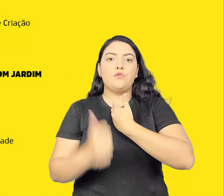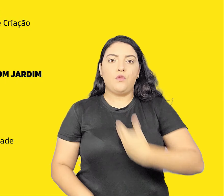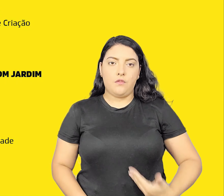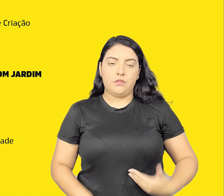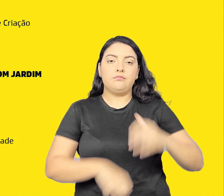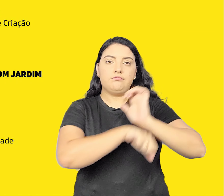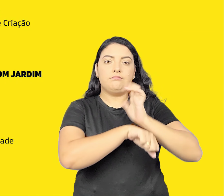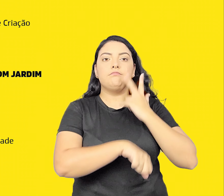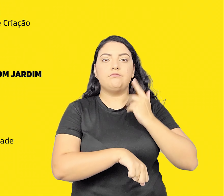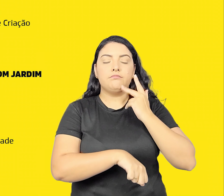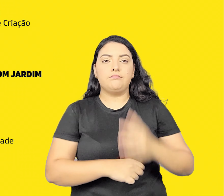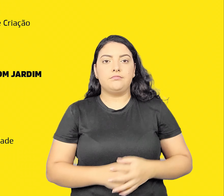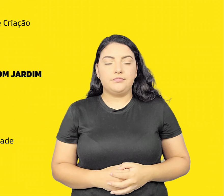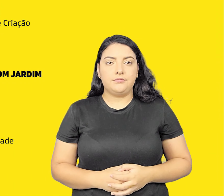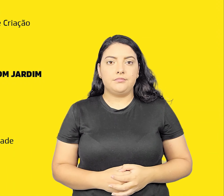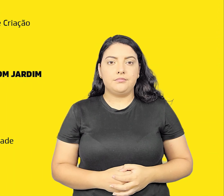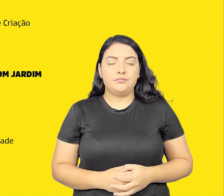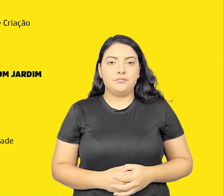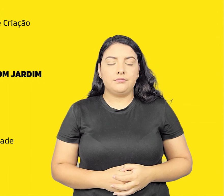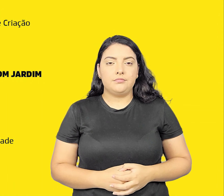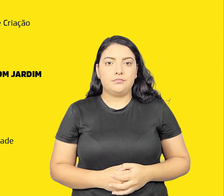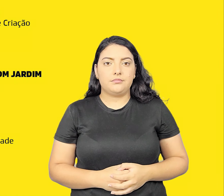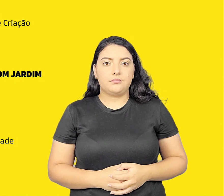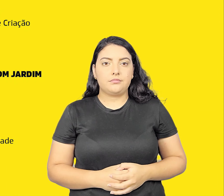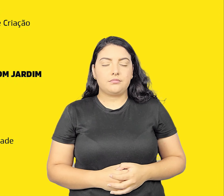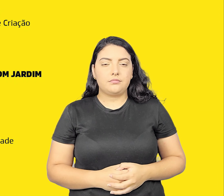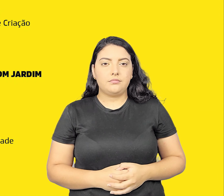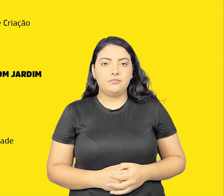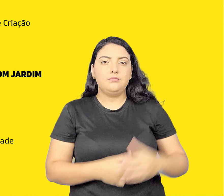Coelho Vice-governadora do Estado do Ceará